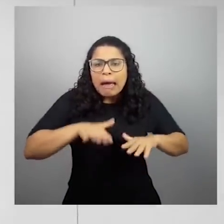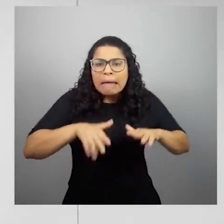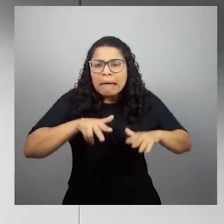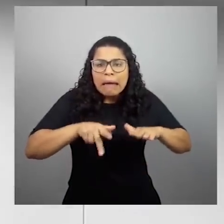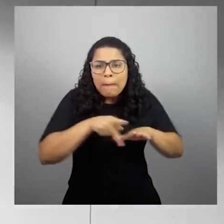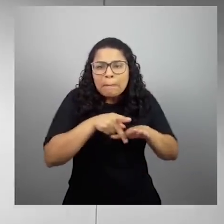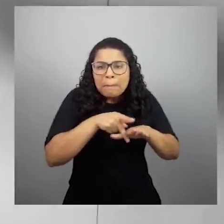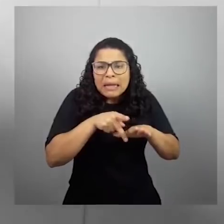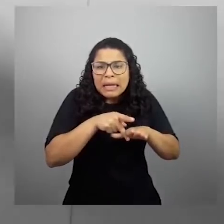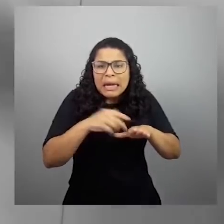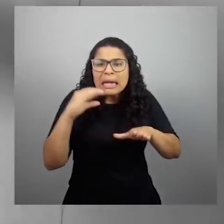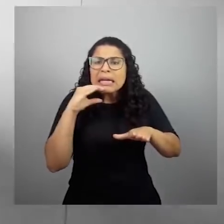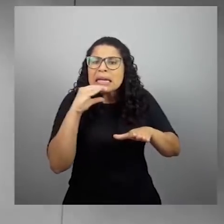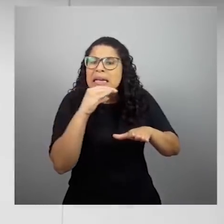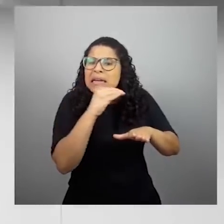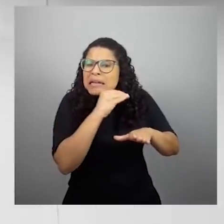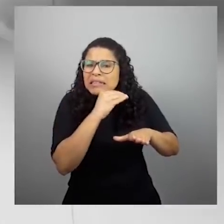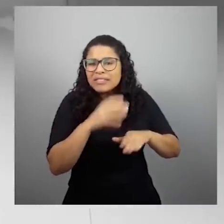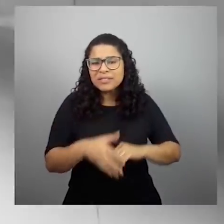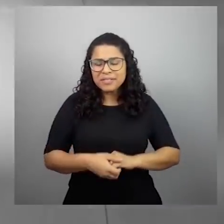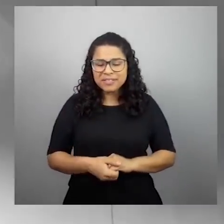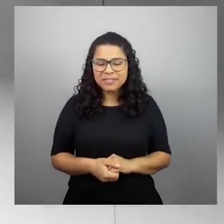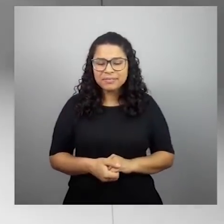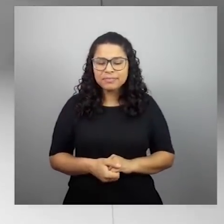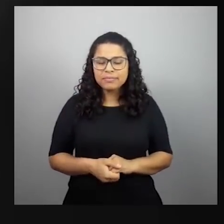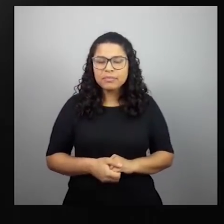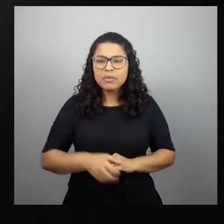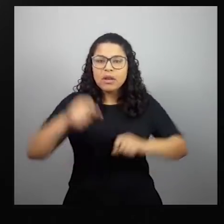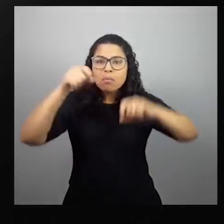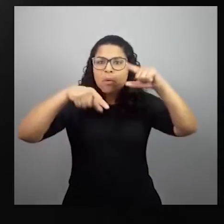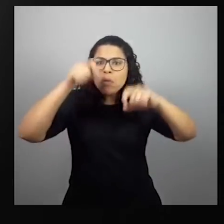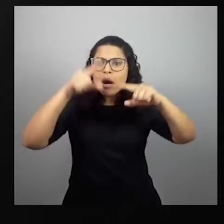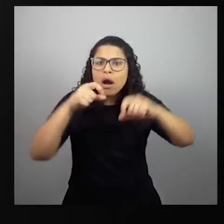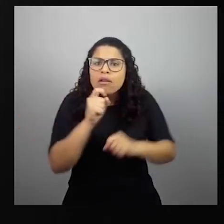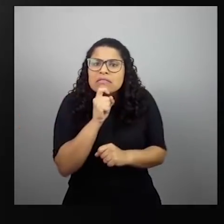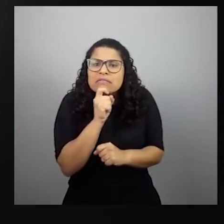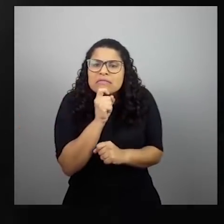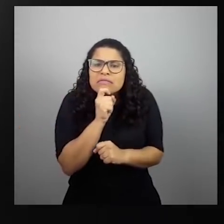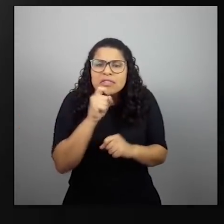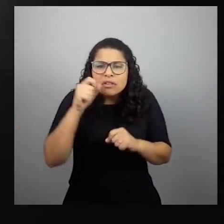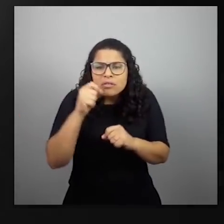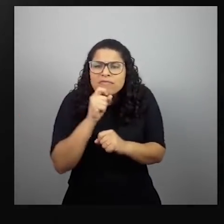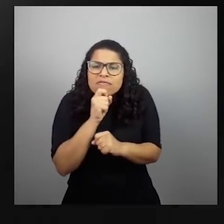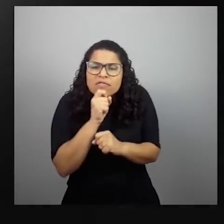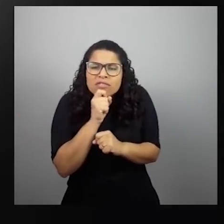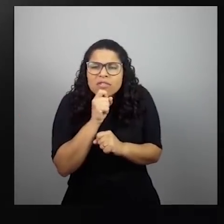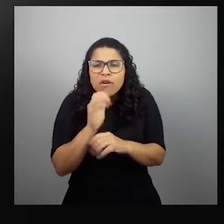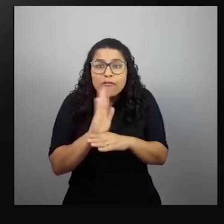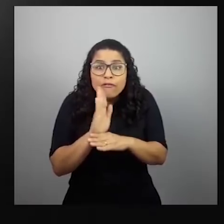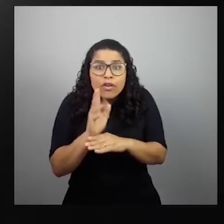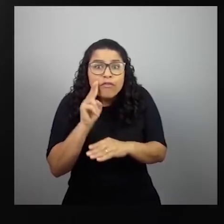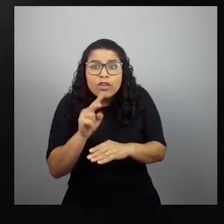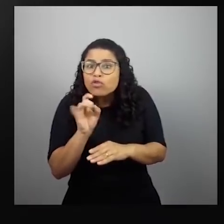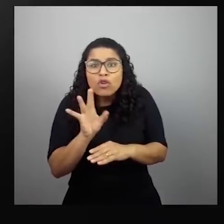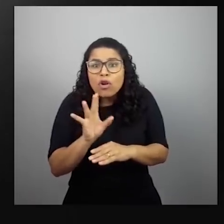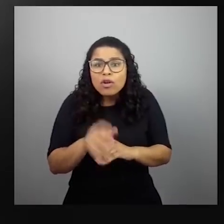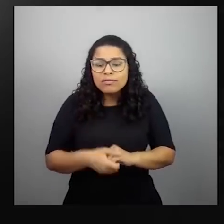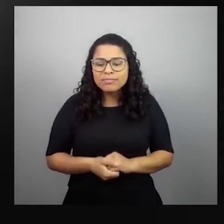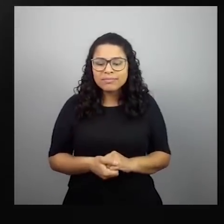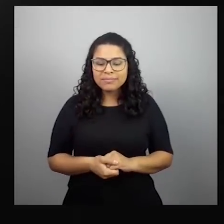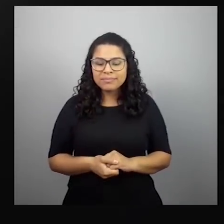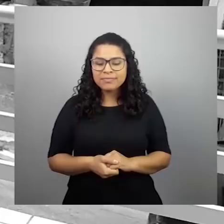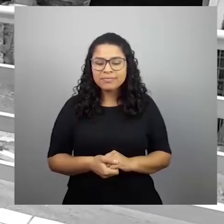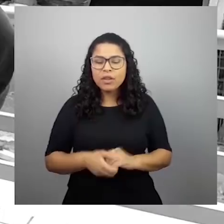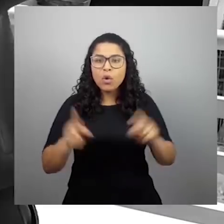eu vou no pé. Tá muito quente esse asfalto, gente. Preciso de um sapato, chinelo, alguma coisa. Ai, essa neve. Eu só vi neve no filme, mas disseram que é muito gelada. E gelado. Olha a quantidade